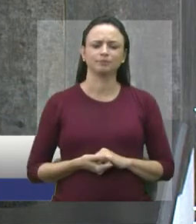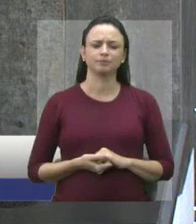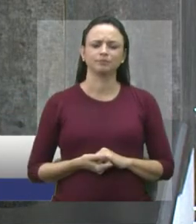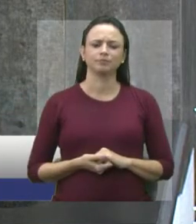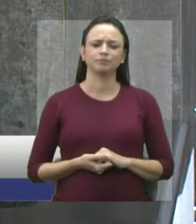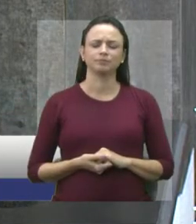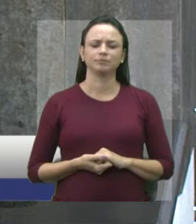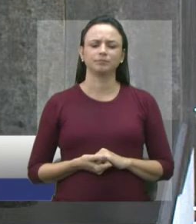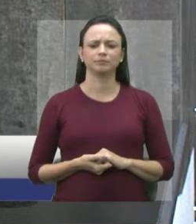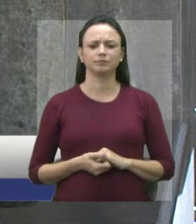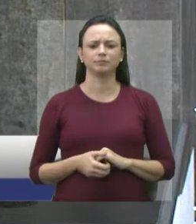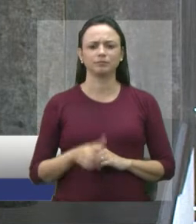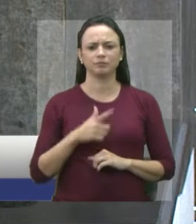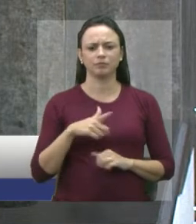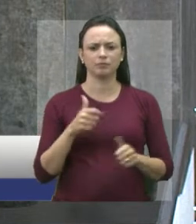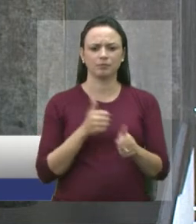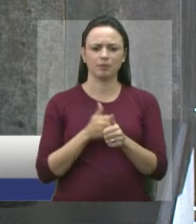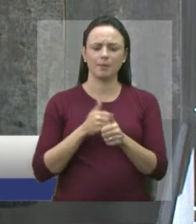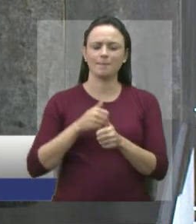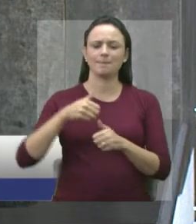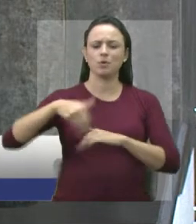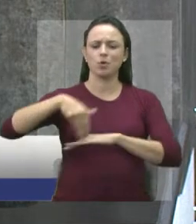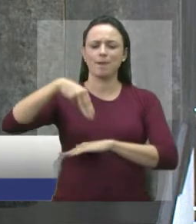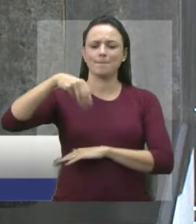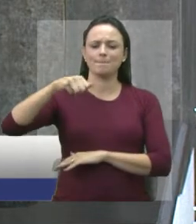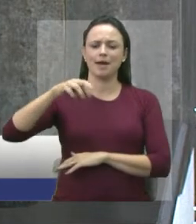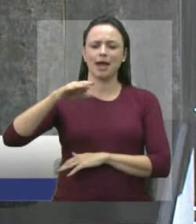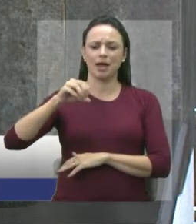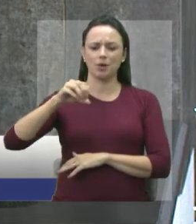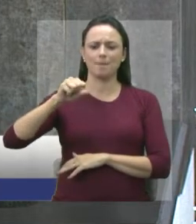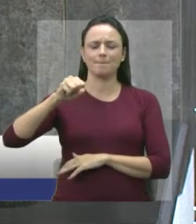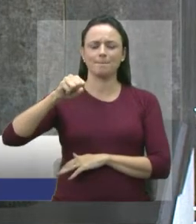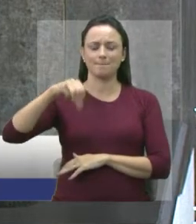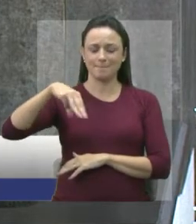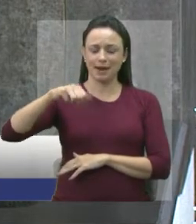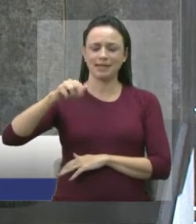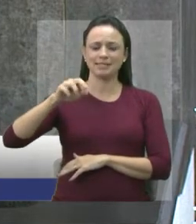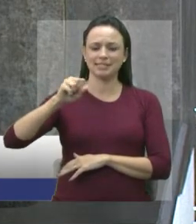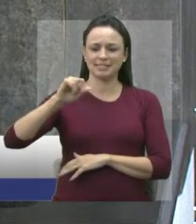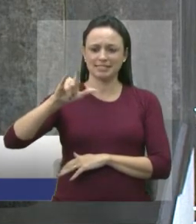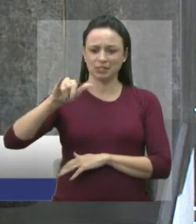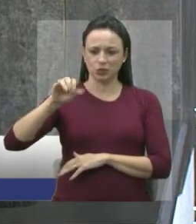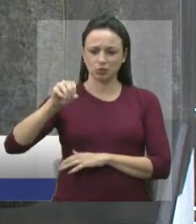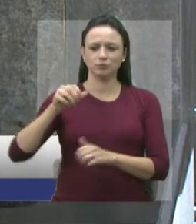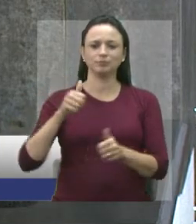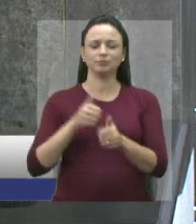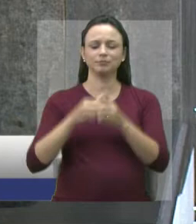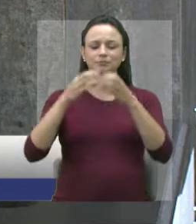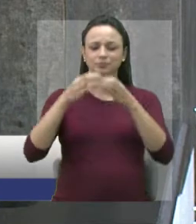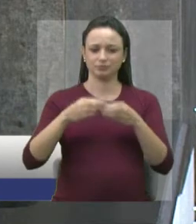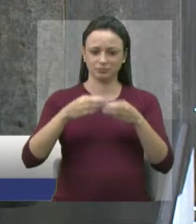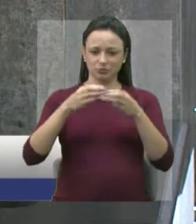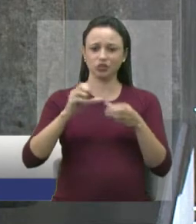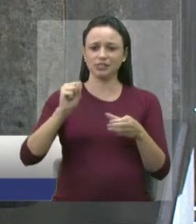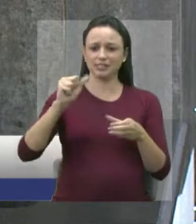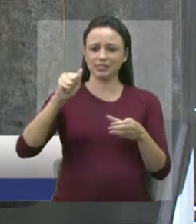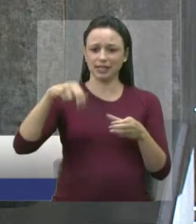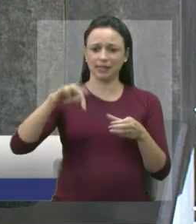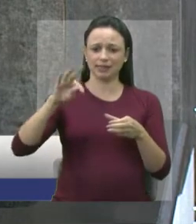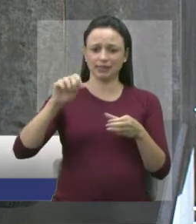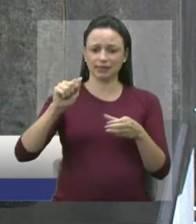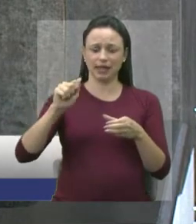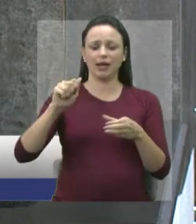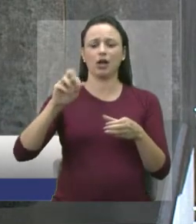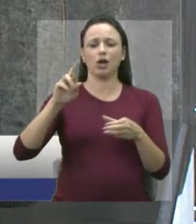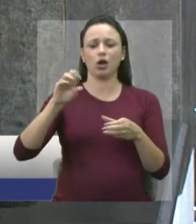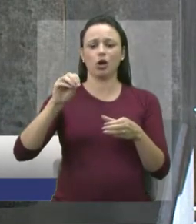próximo, na rua Mário Meira Marciglo, com a rua Augustinho Polini, no Jardim Santa Rosa, aí existe também